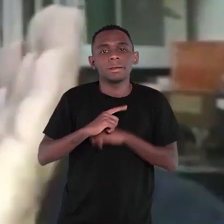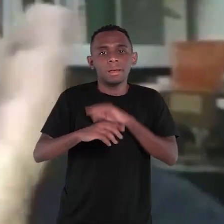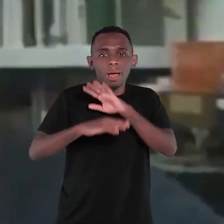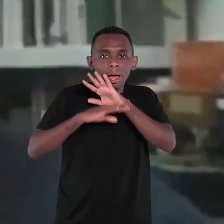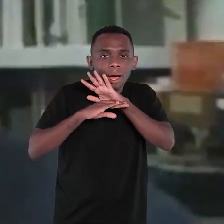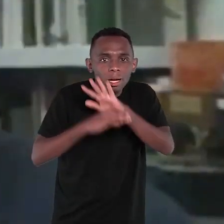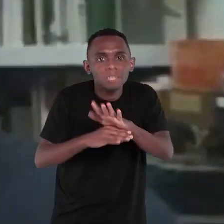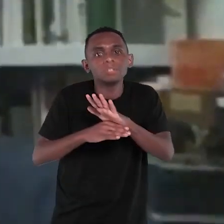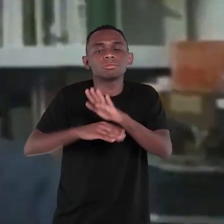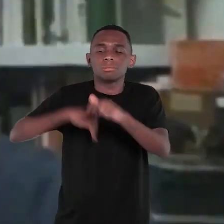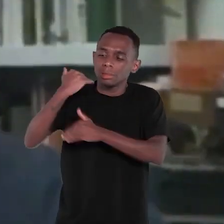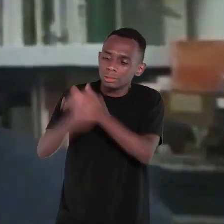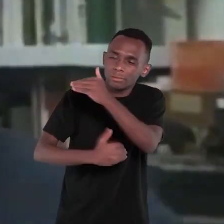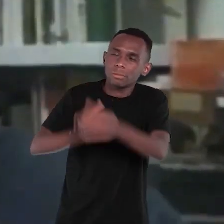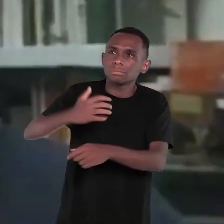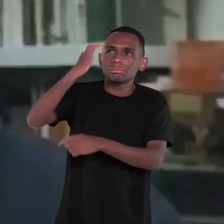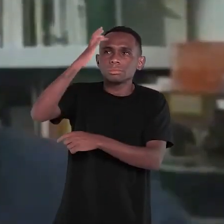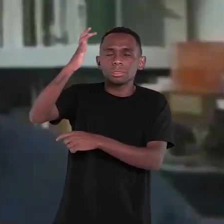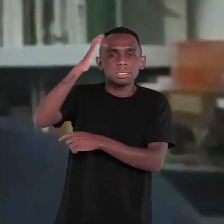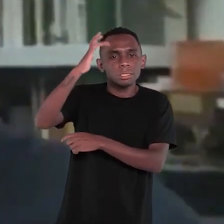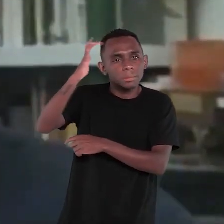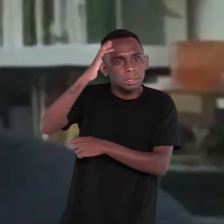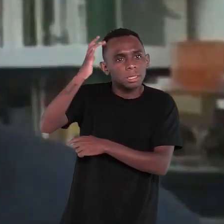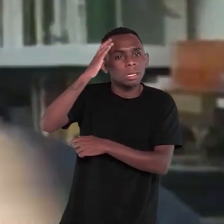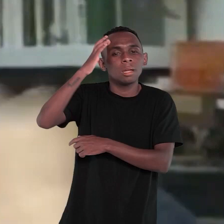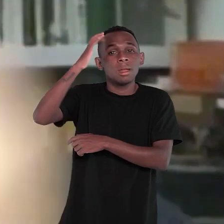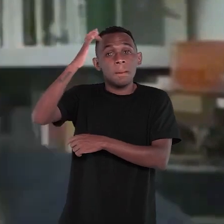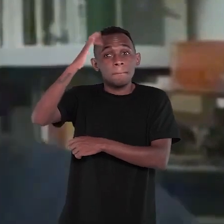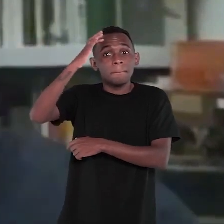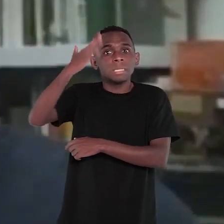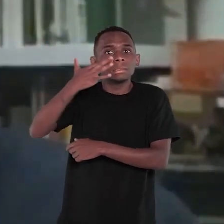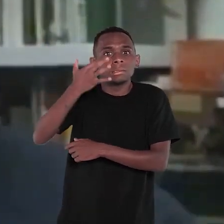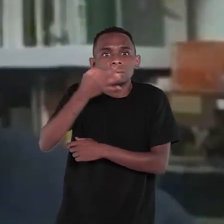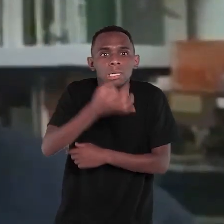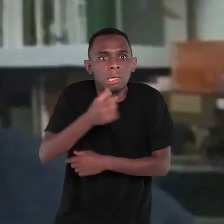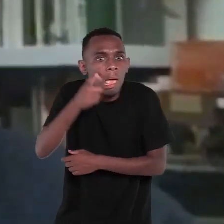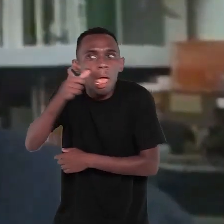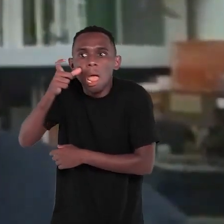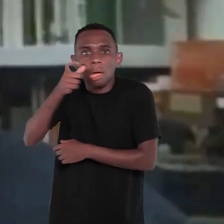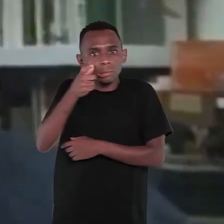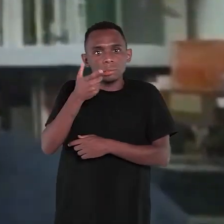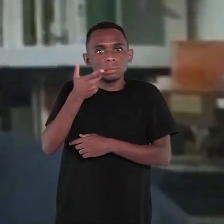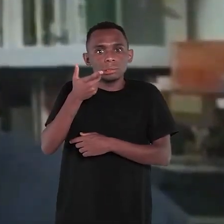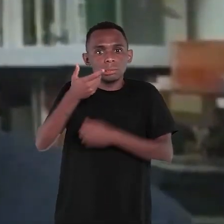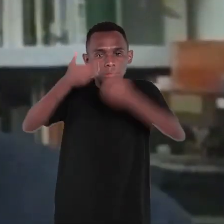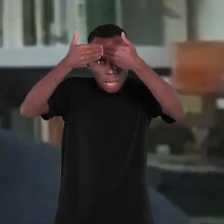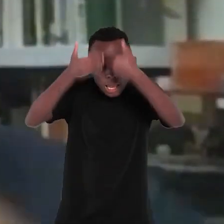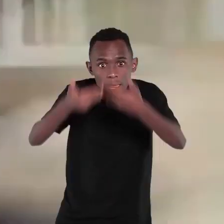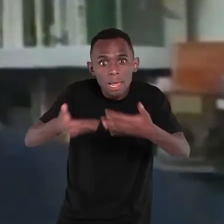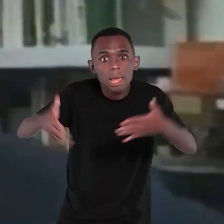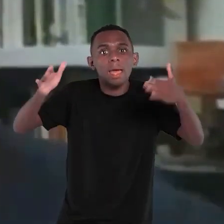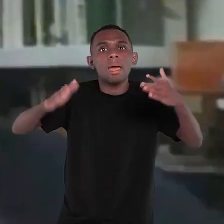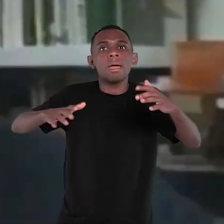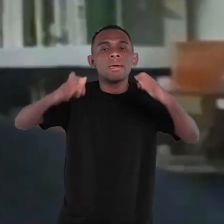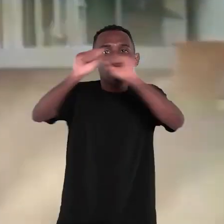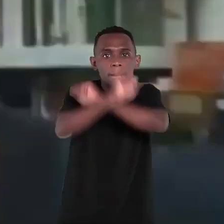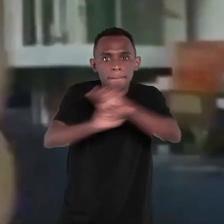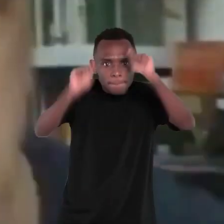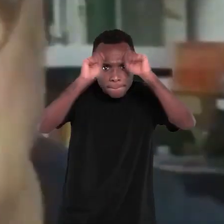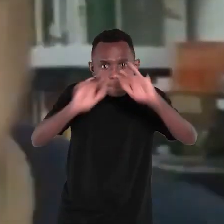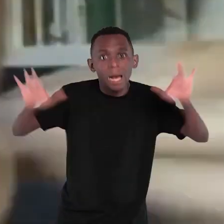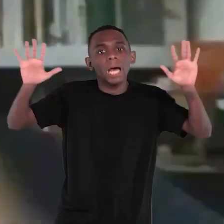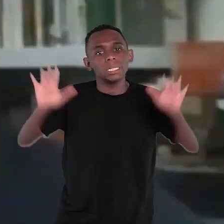também ajuda a formar essas mentes para o futuro. São mentes mais curiosas, mais abertas,